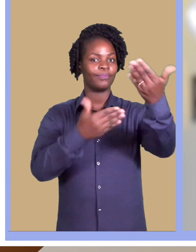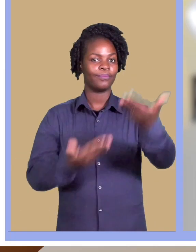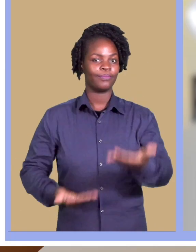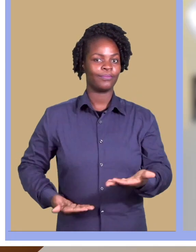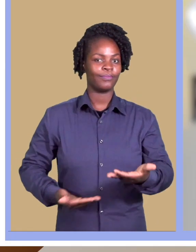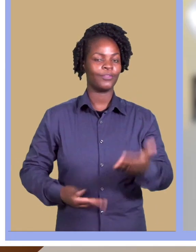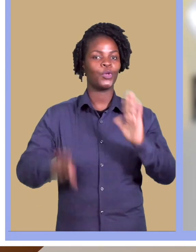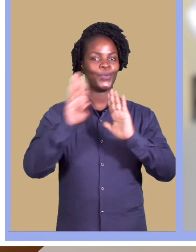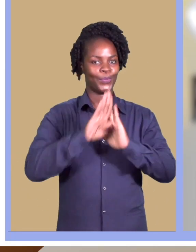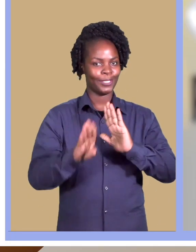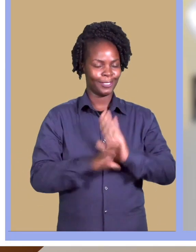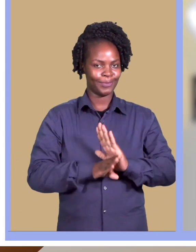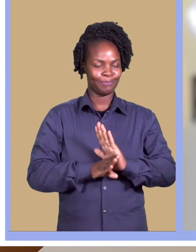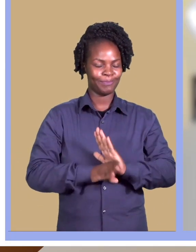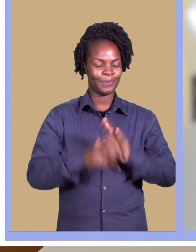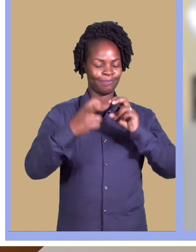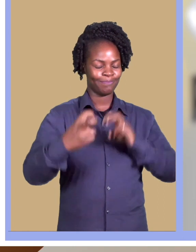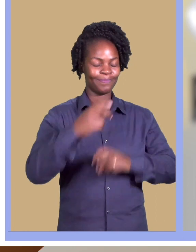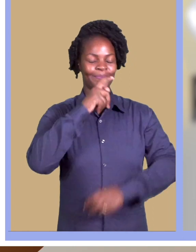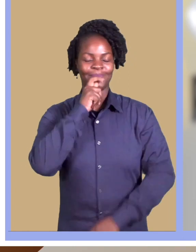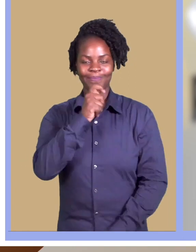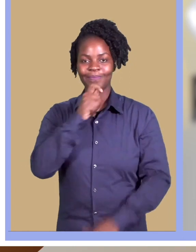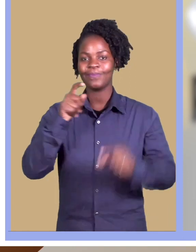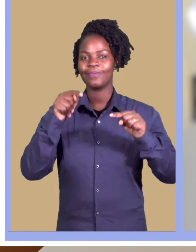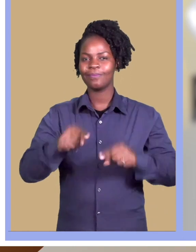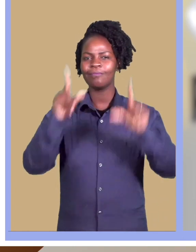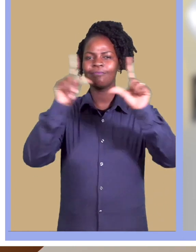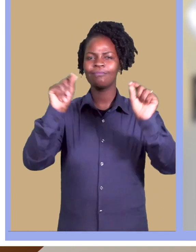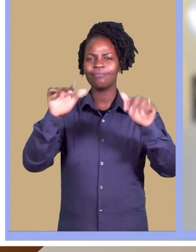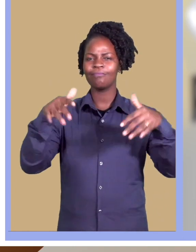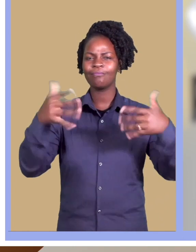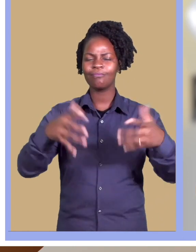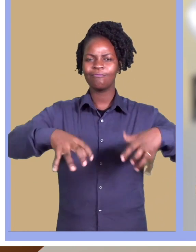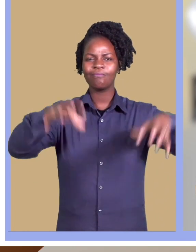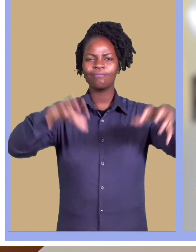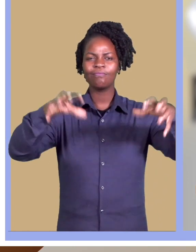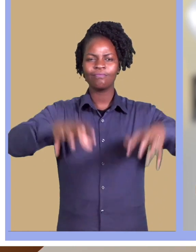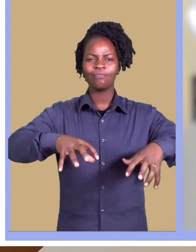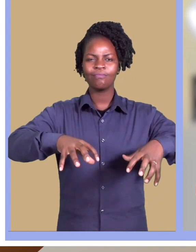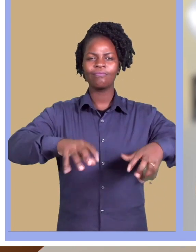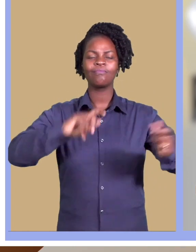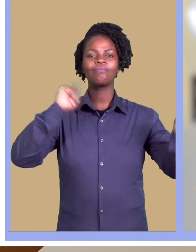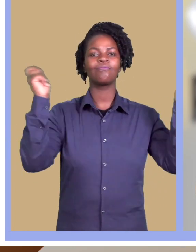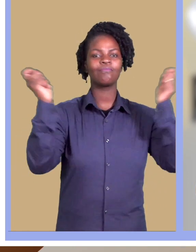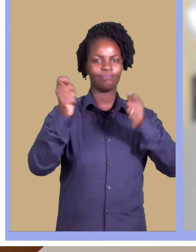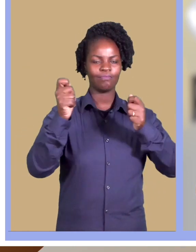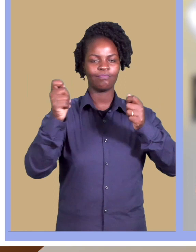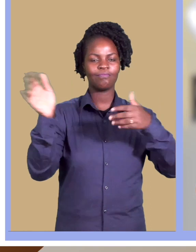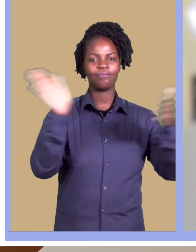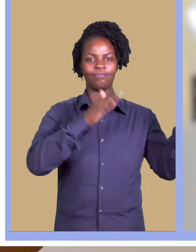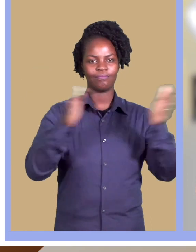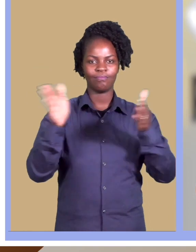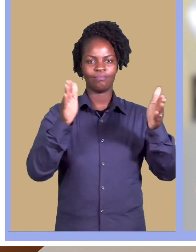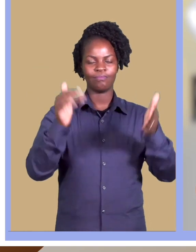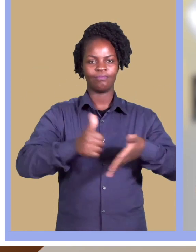Sejam bem-vindos ao terceiro podcast. Hoje vamos falar sobre o impacto das mudanças climáticas em pessoas com